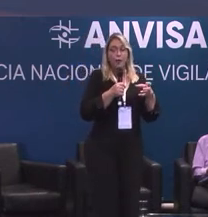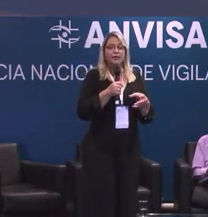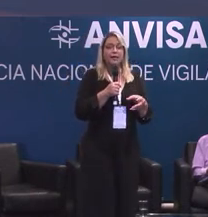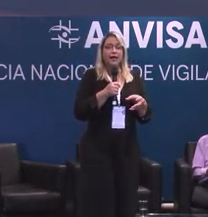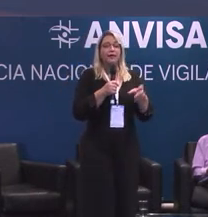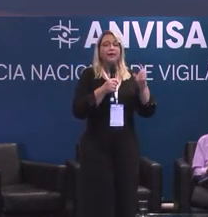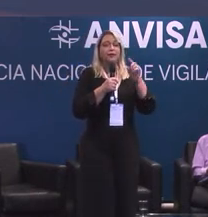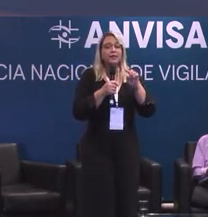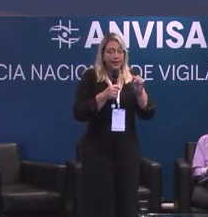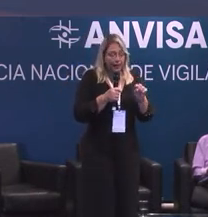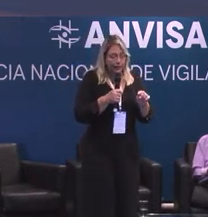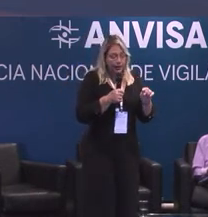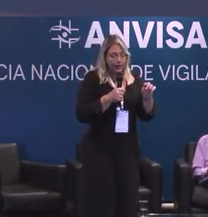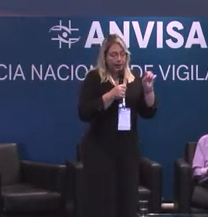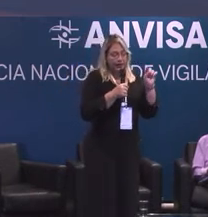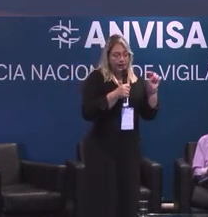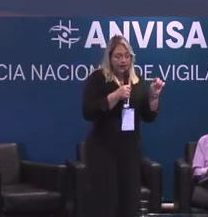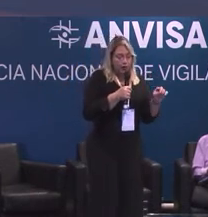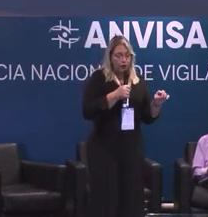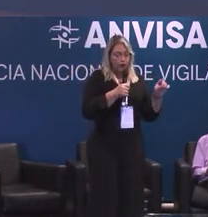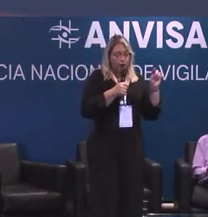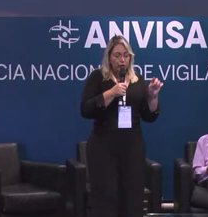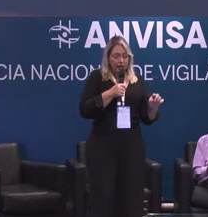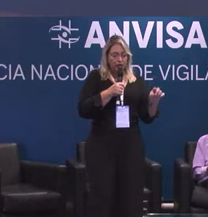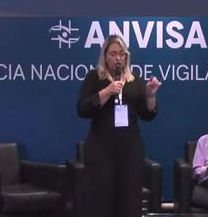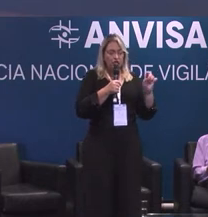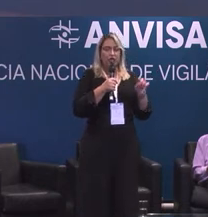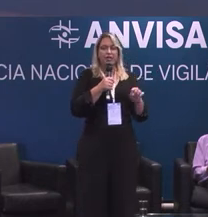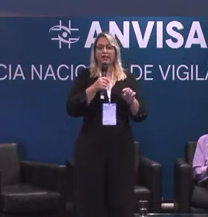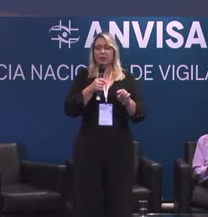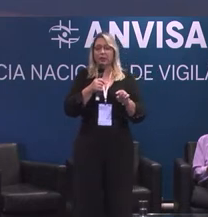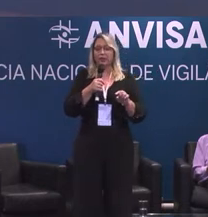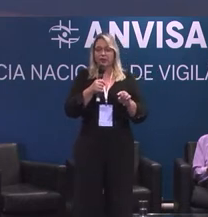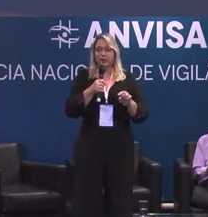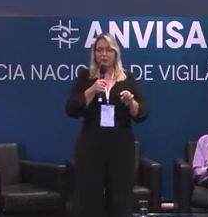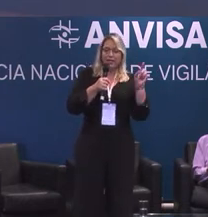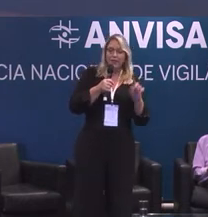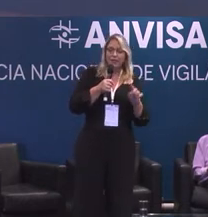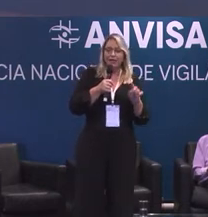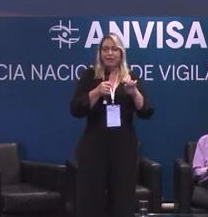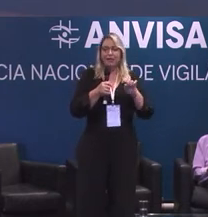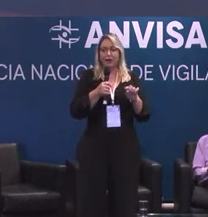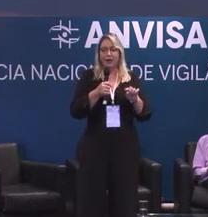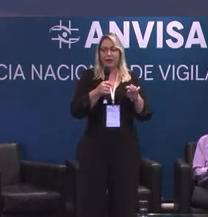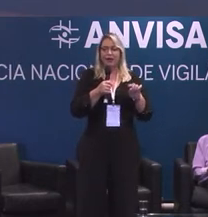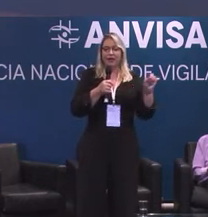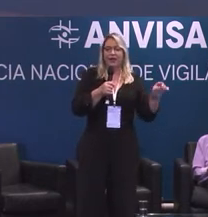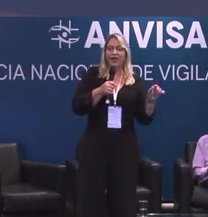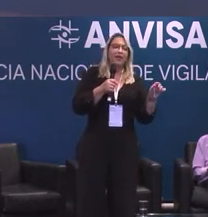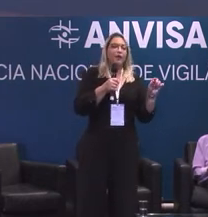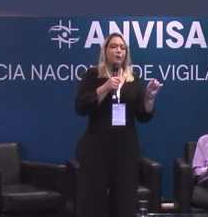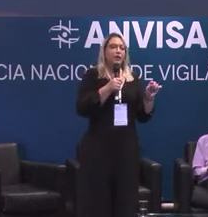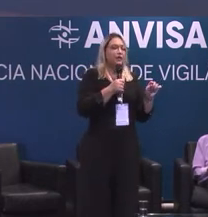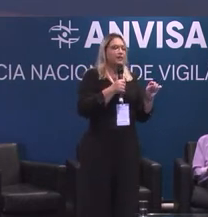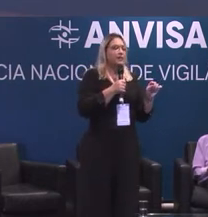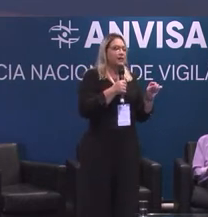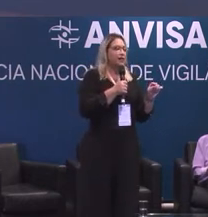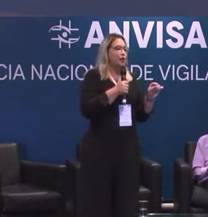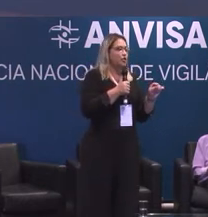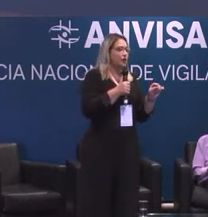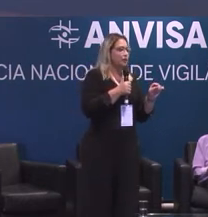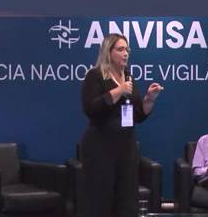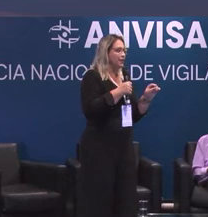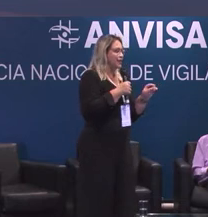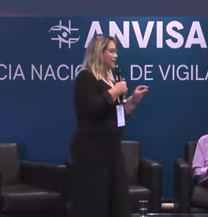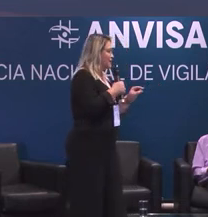formalizada, vocês sempre desenvolveram modelos de gerenciamento de risco, mesmo sem saber que aquilo poderia ser objeto